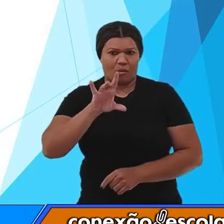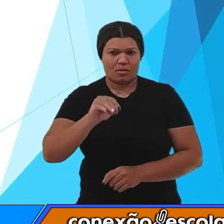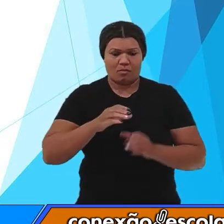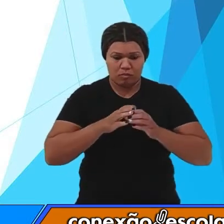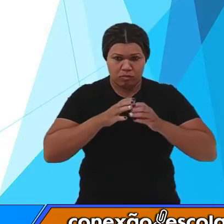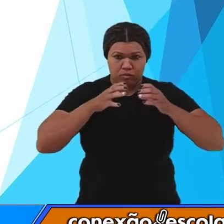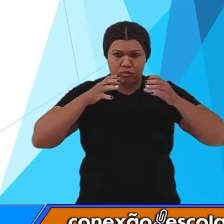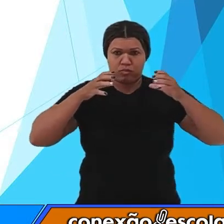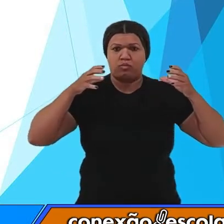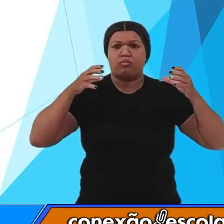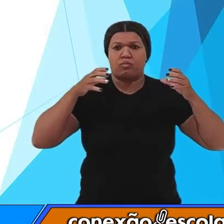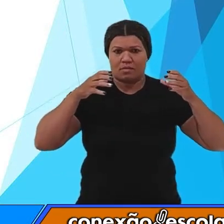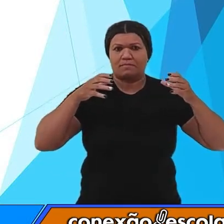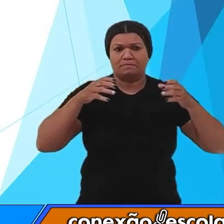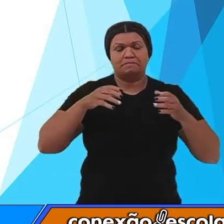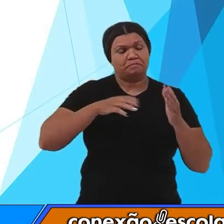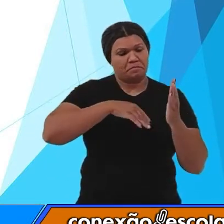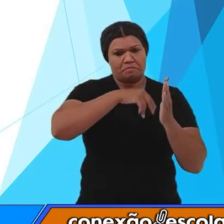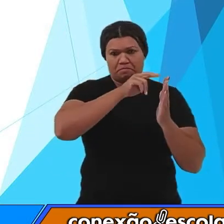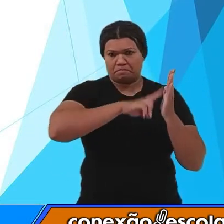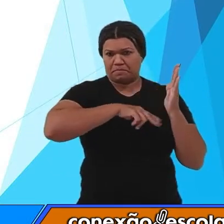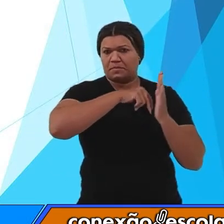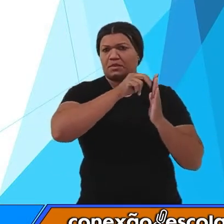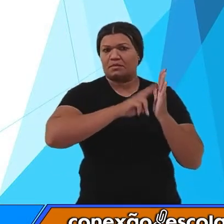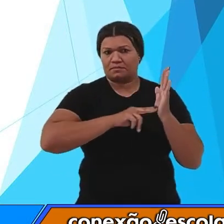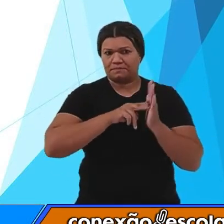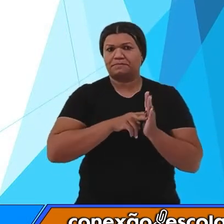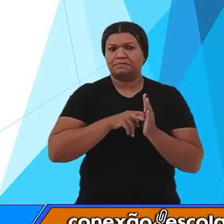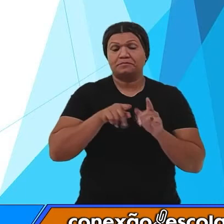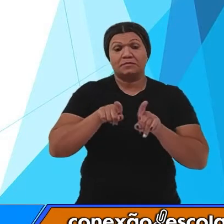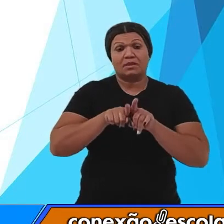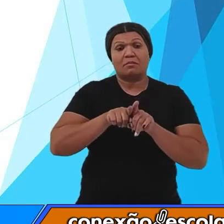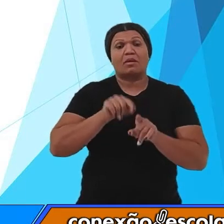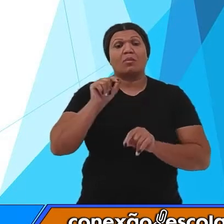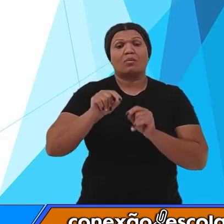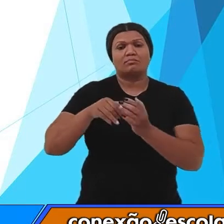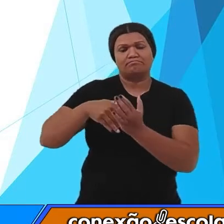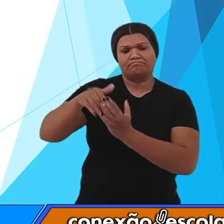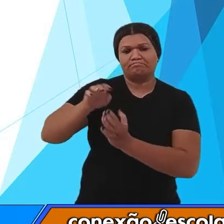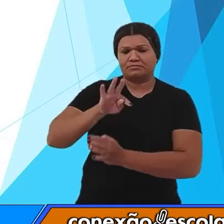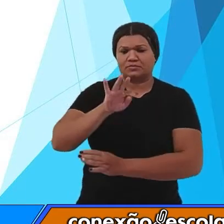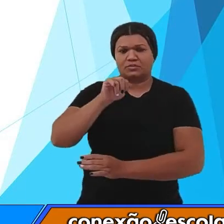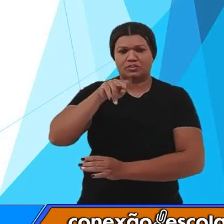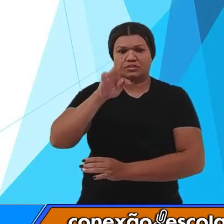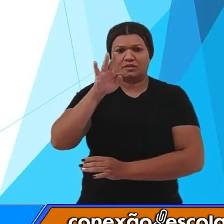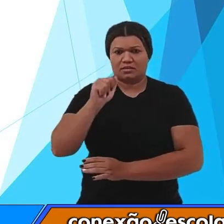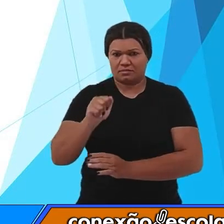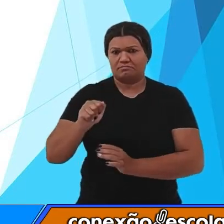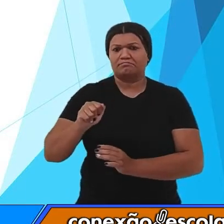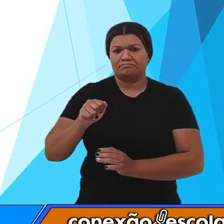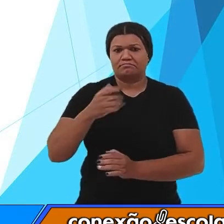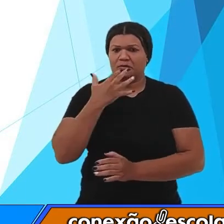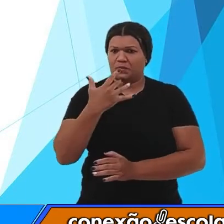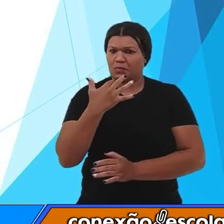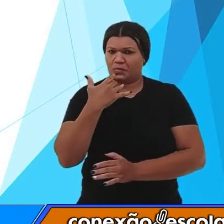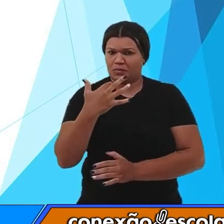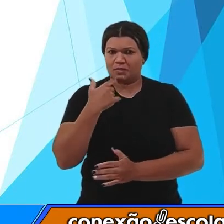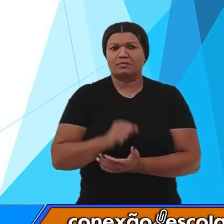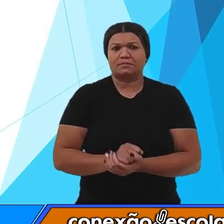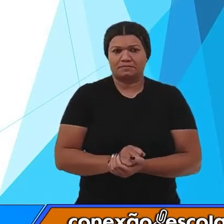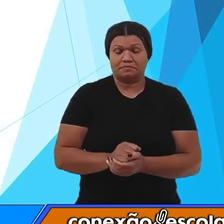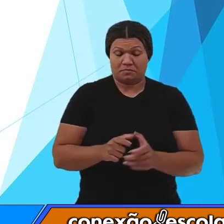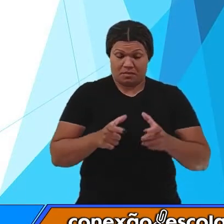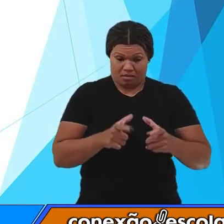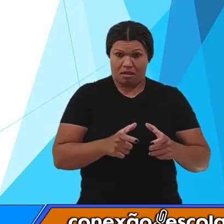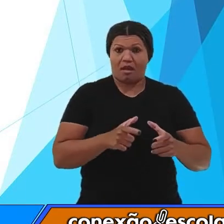balões, pincéis, tintas, a que você tiver em casa, tinta guache, sobra de alguma pintura, uma vasilha